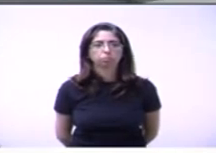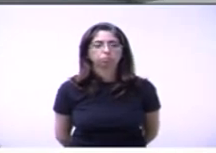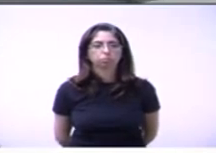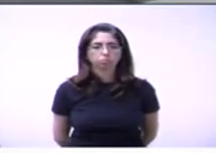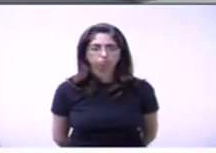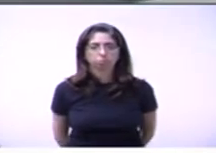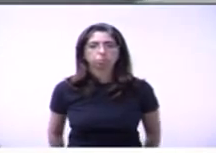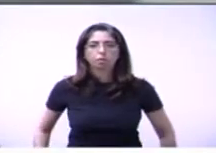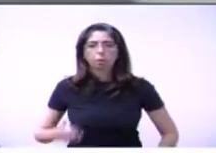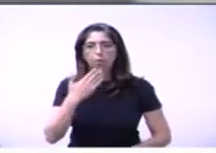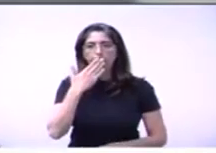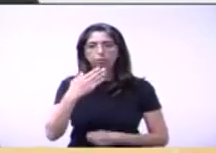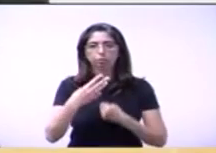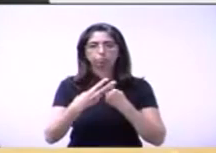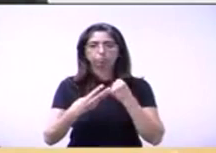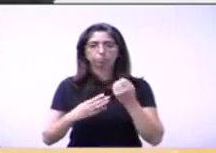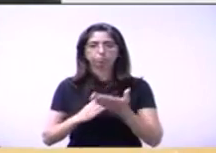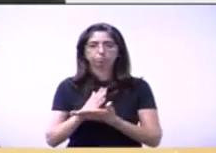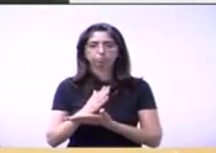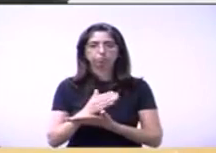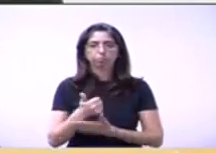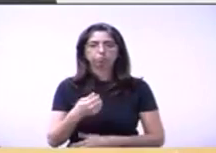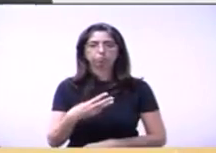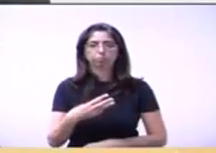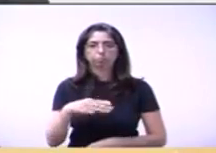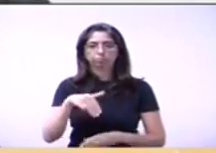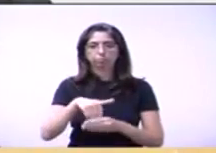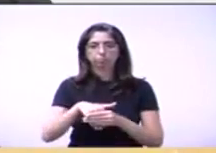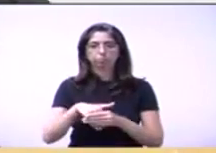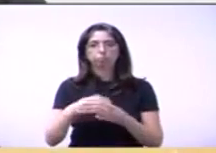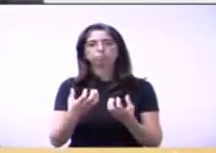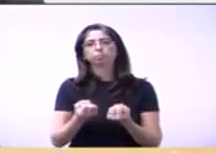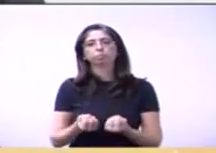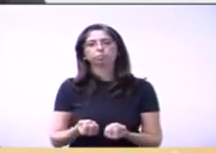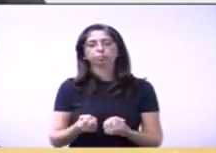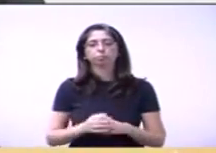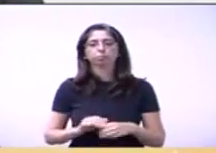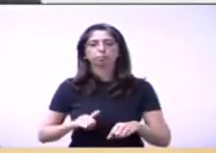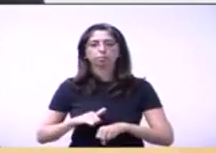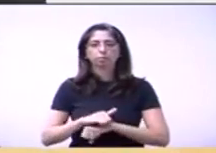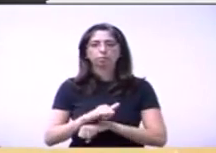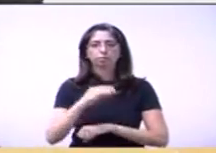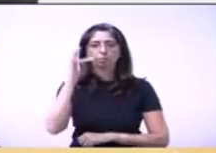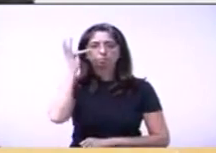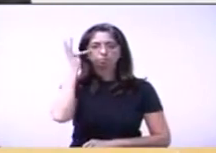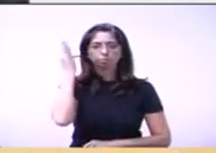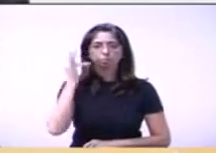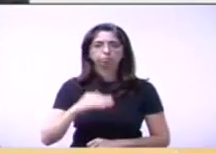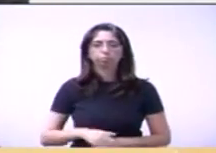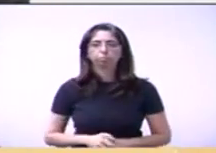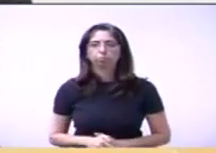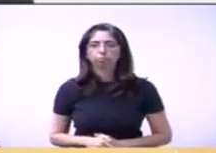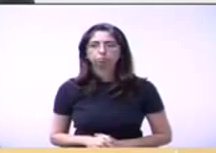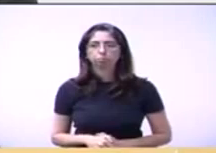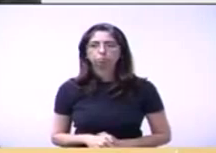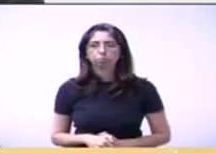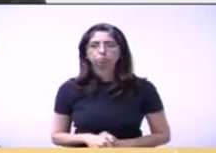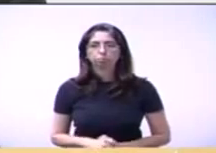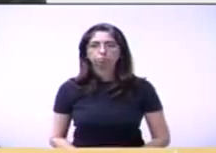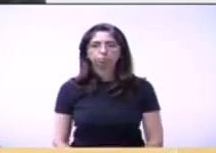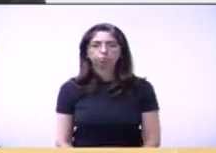foi? O pedido do vereador Marquinhos da Bola foi aprovado por 13 votos favoráveis, com a ausência do vereador Flávio Xavier.